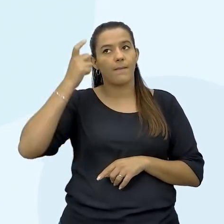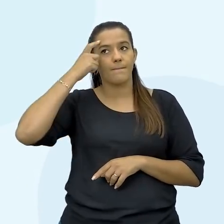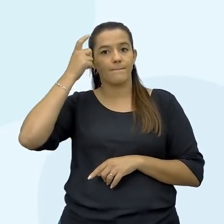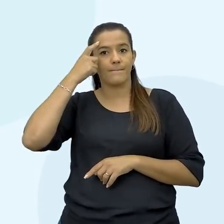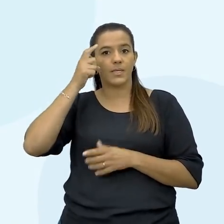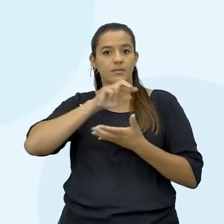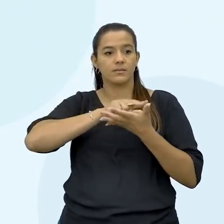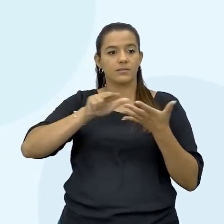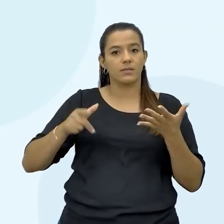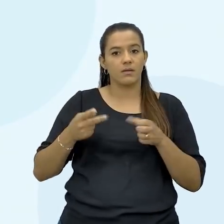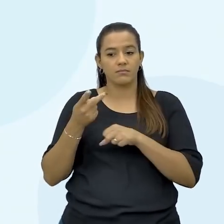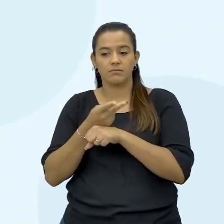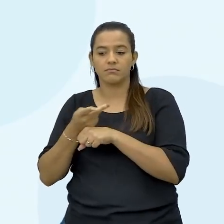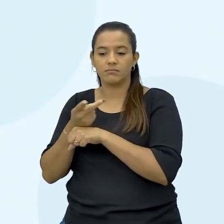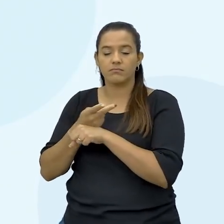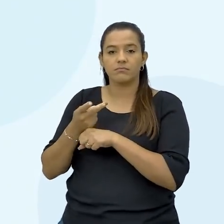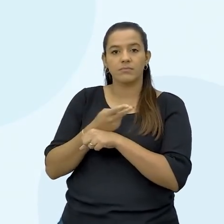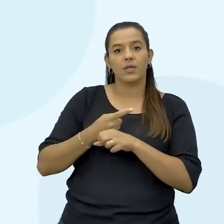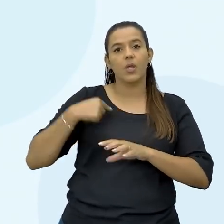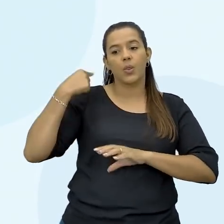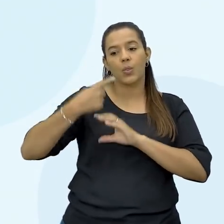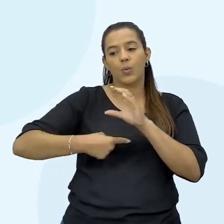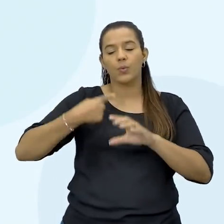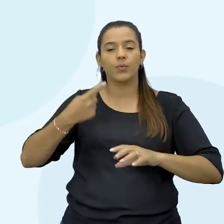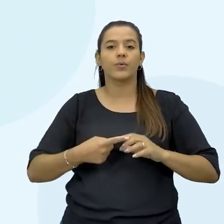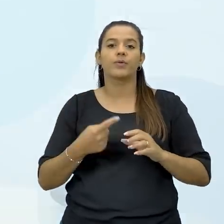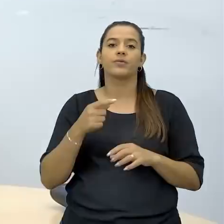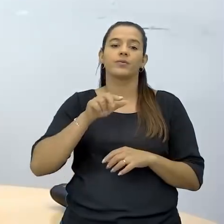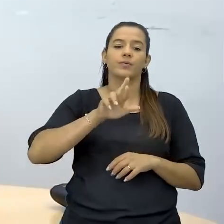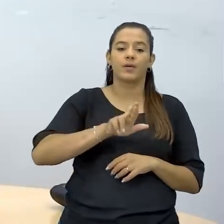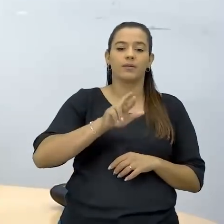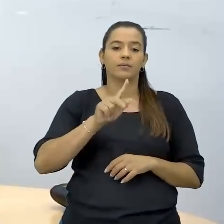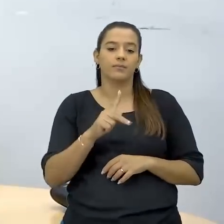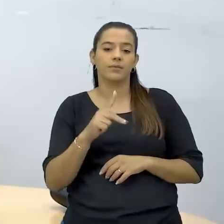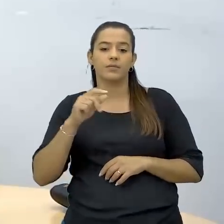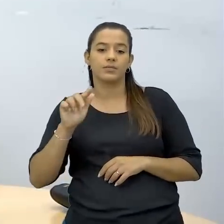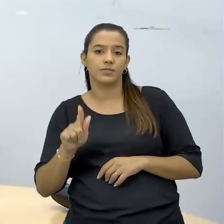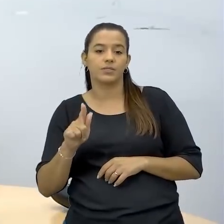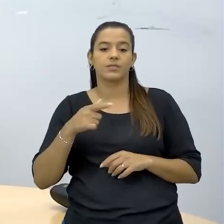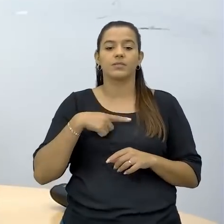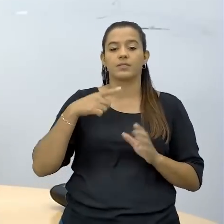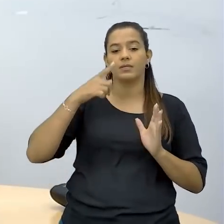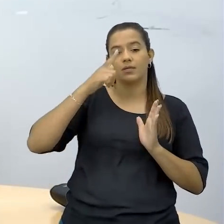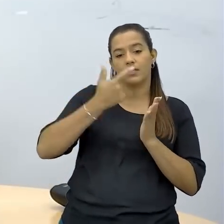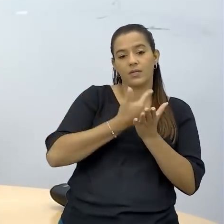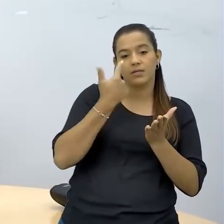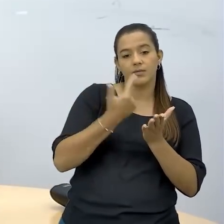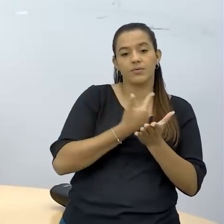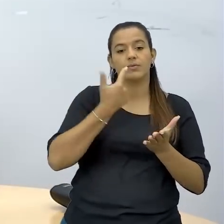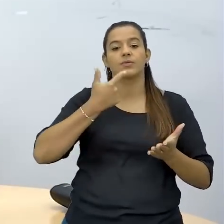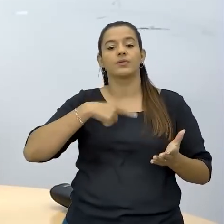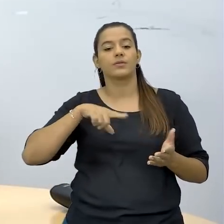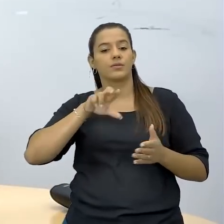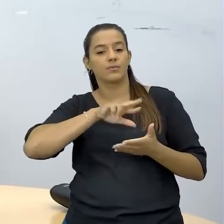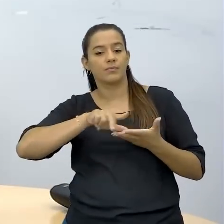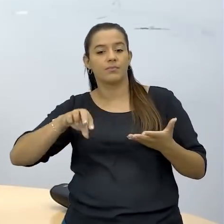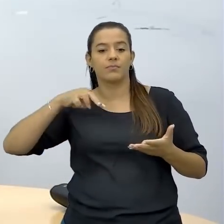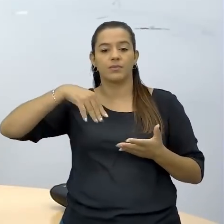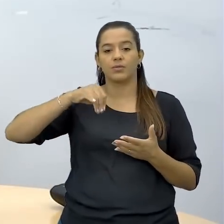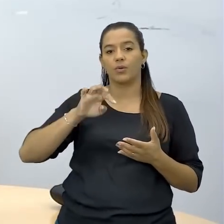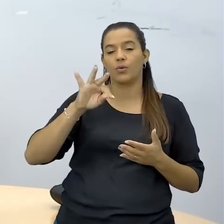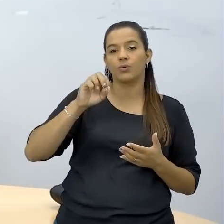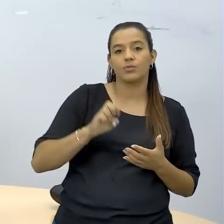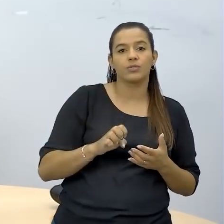em investigação no universo dos jogos RPG, de literatura, elementos de mitologia, de